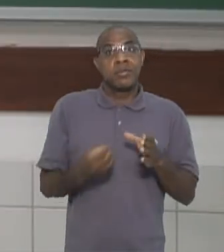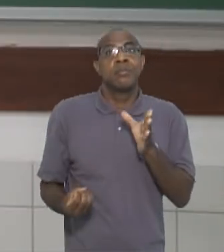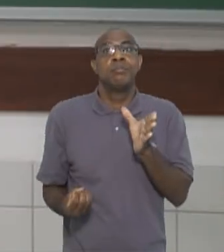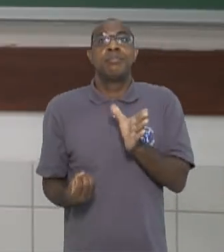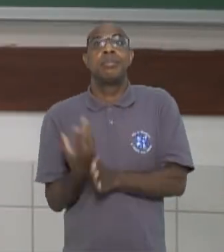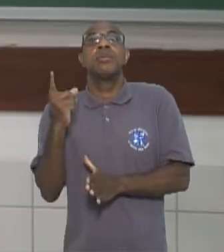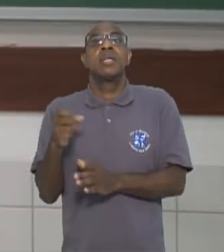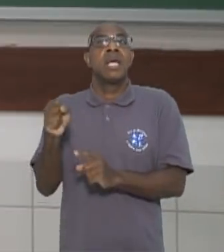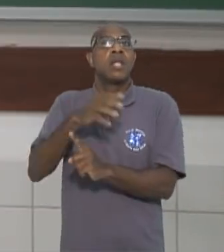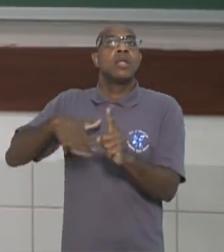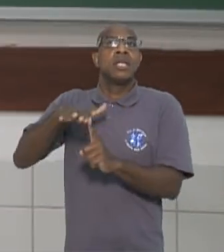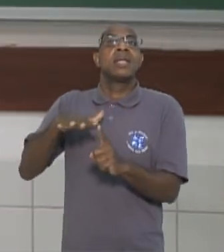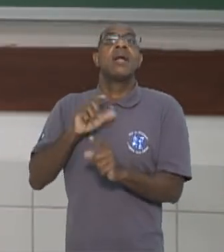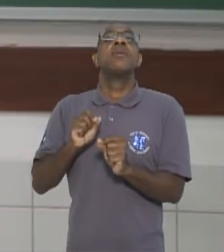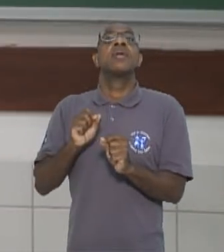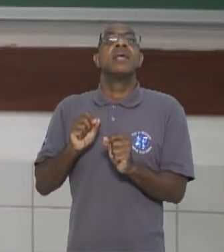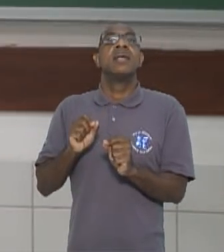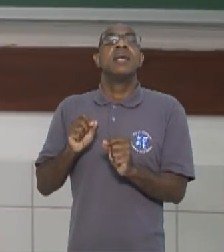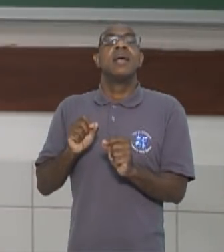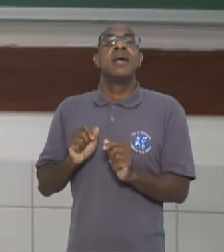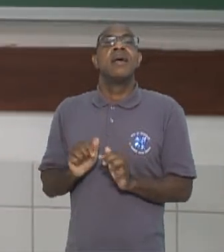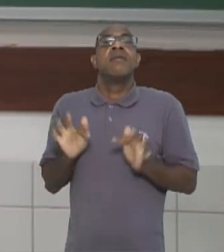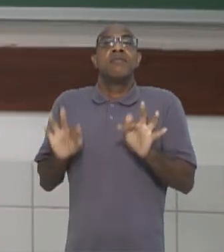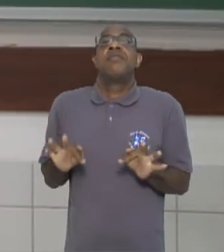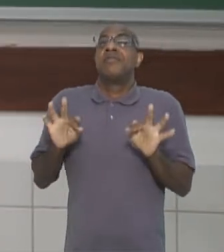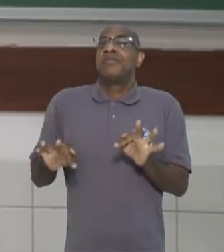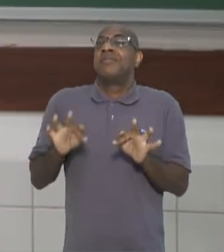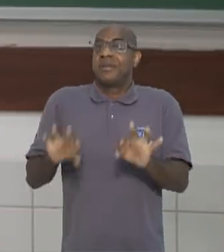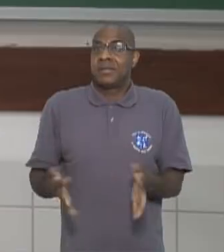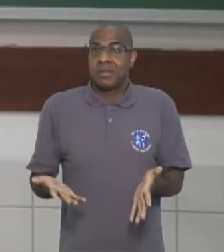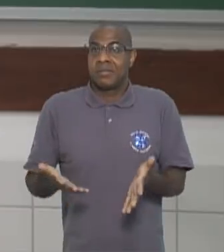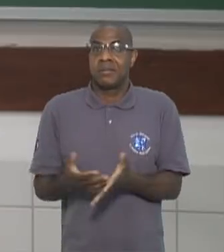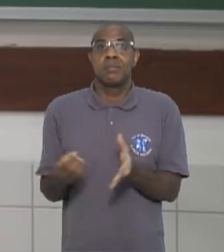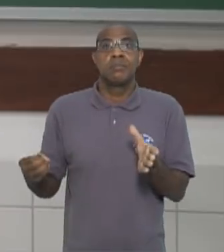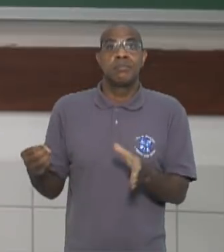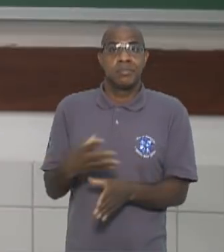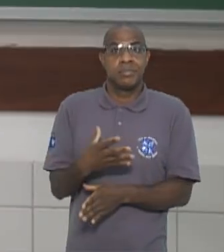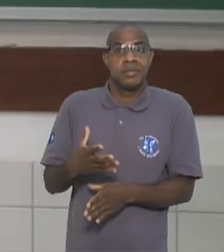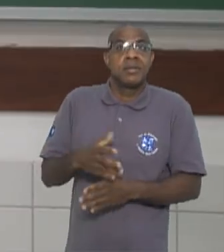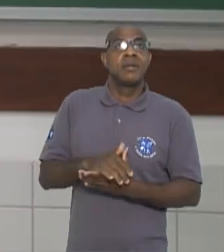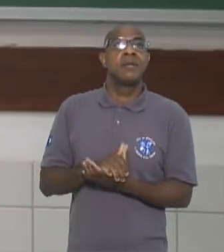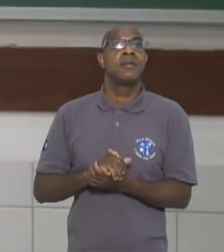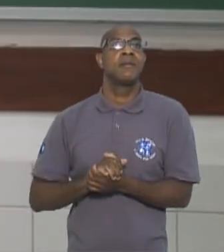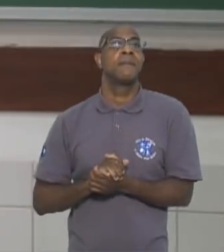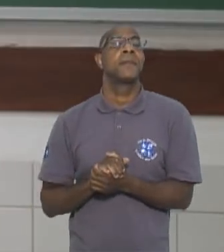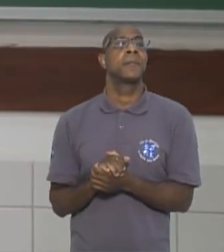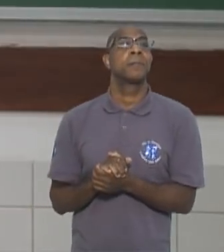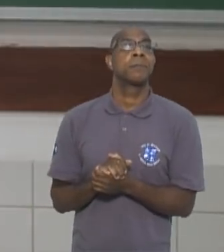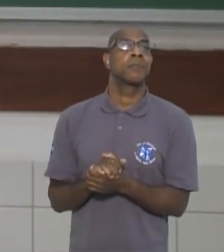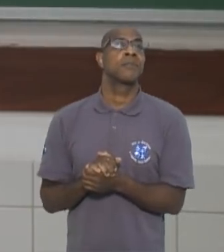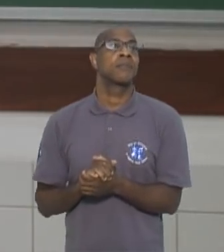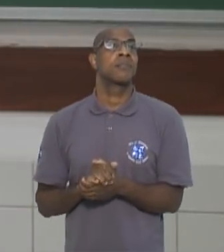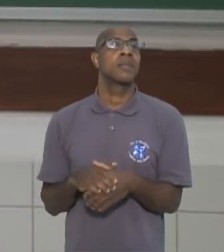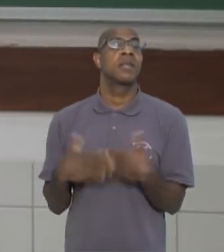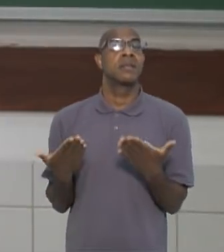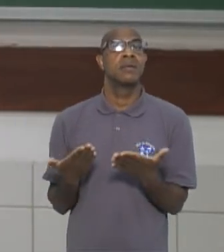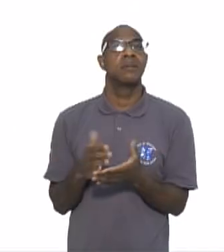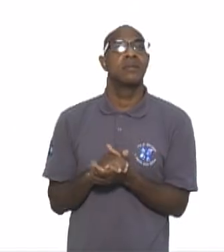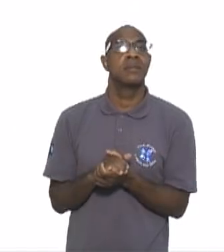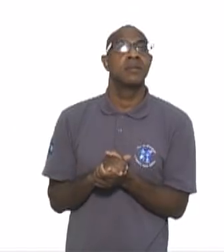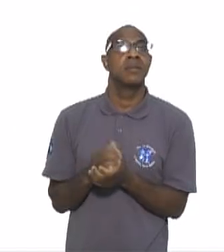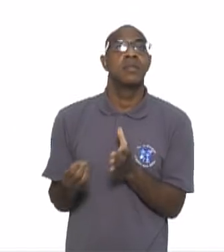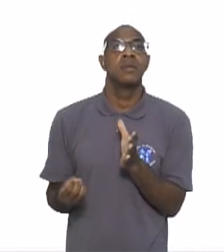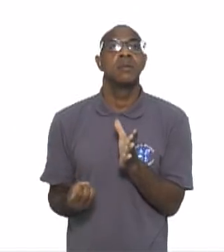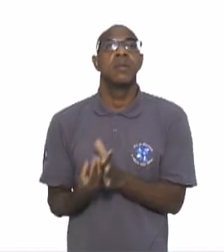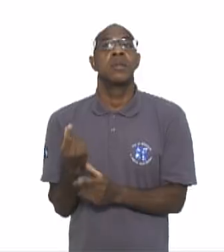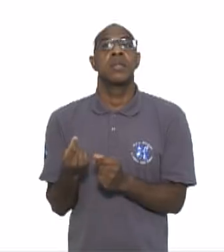a cultura greco-romana, né? E se forma essa nova sociedade, que é chamada sociedade feudal. Estabelece seus